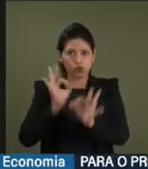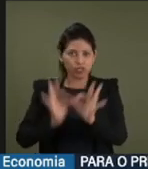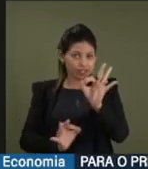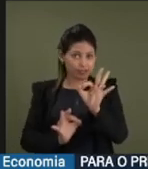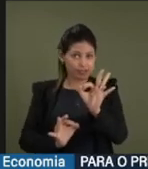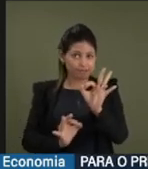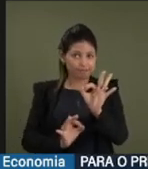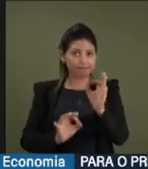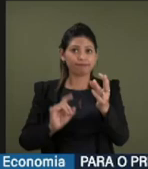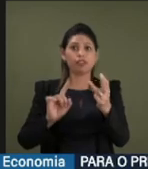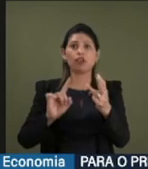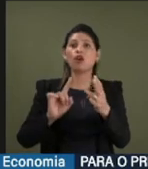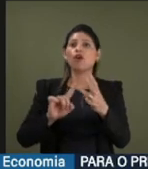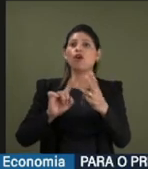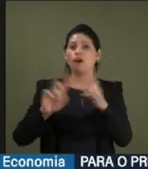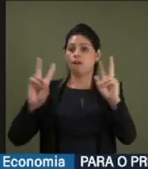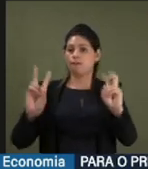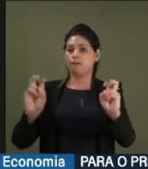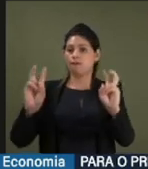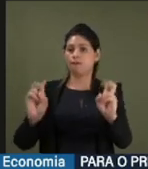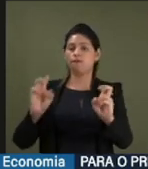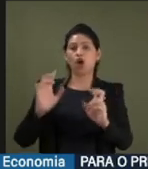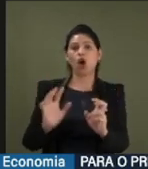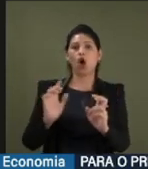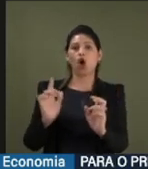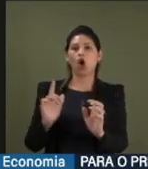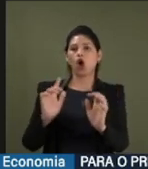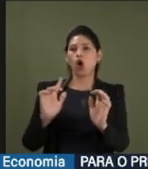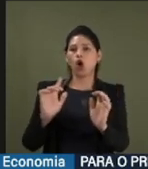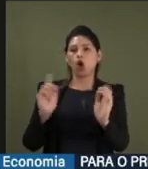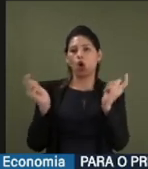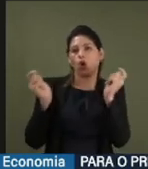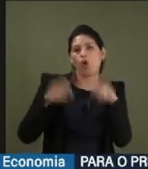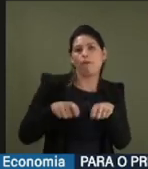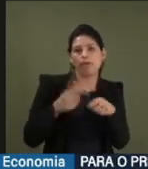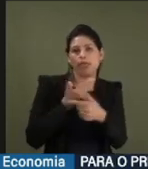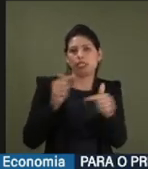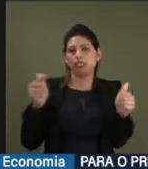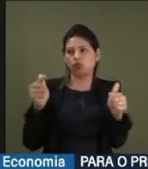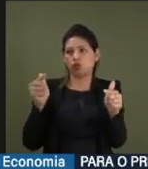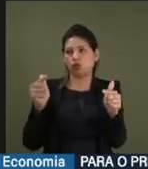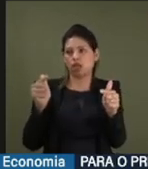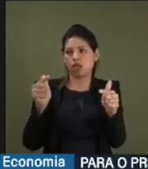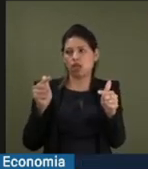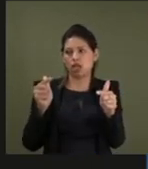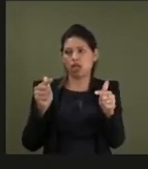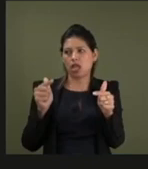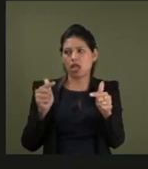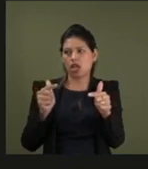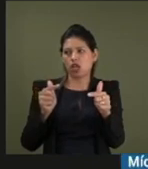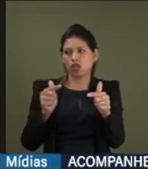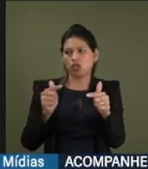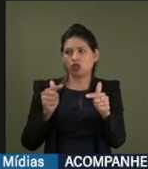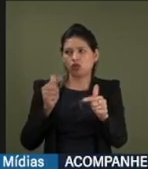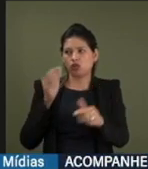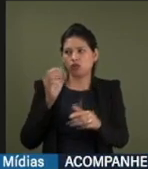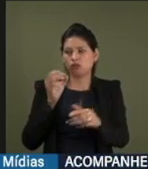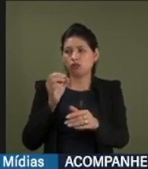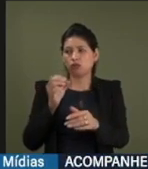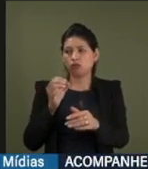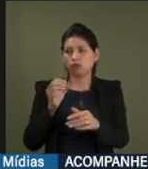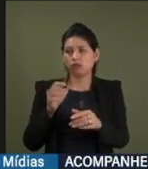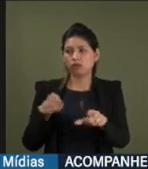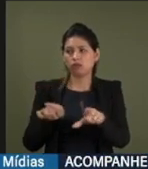novo, flutuação de competência. Outra citação, abro aspas, é preciso recalibrar os contornos do